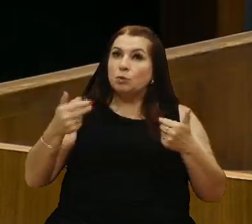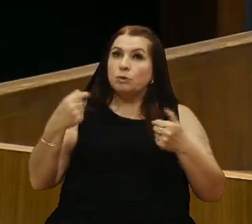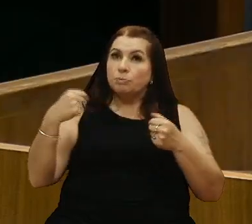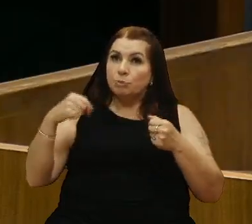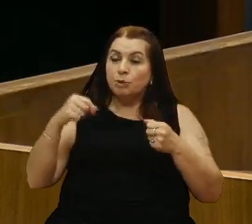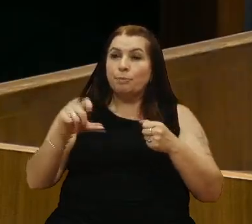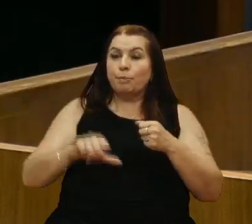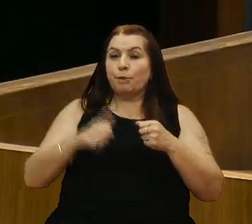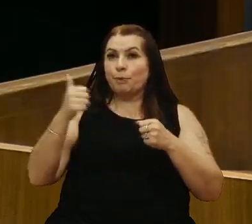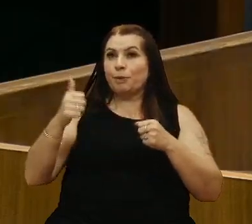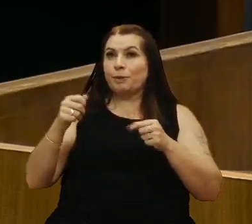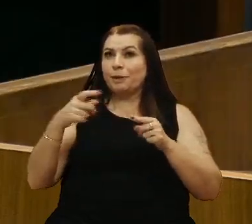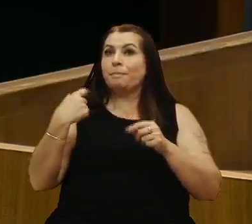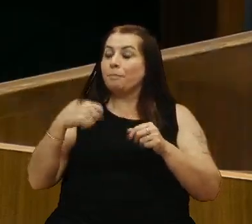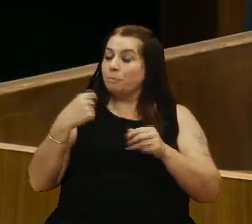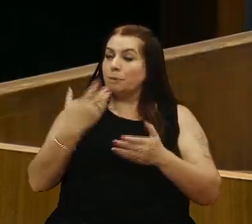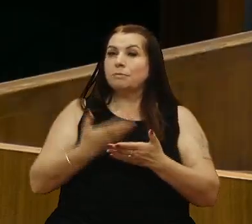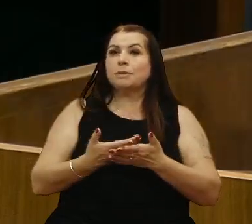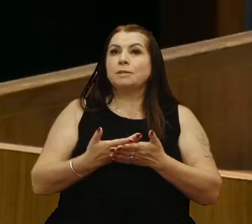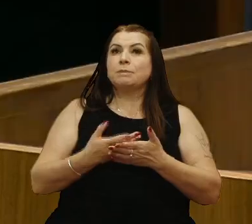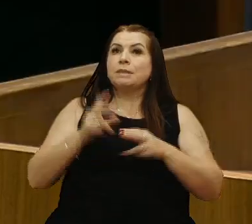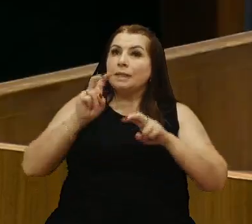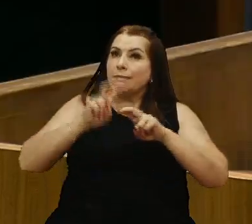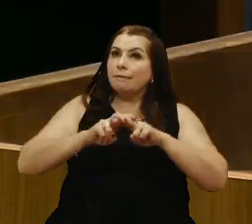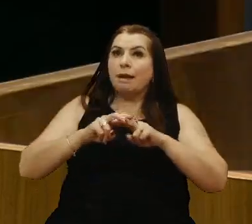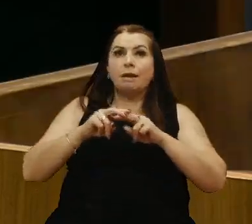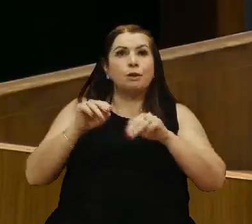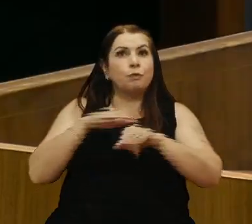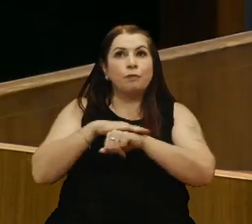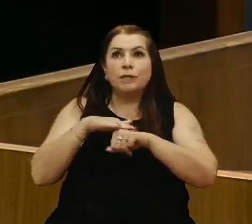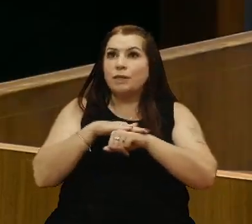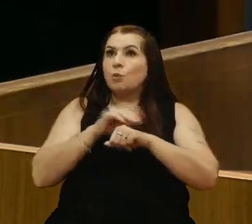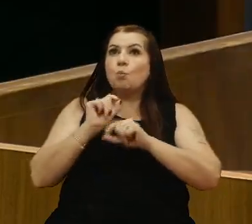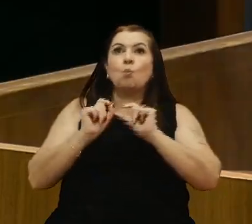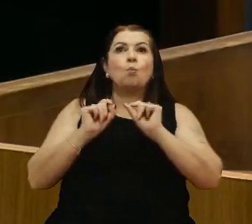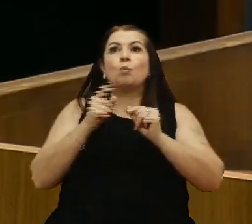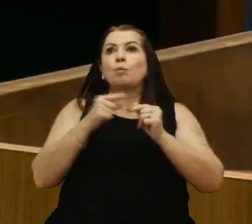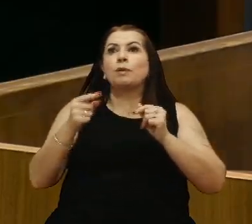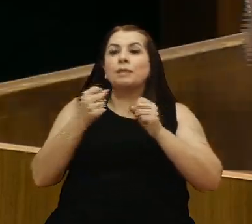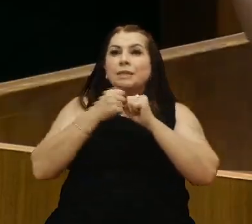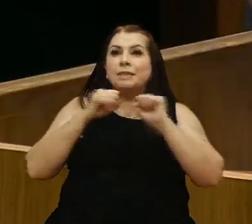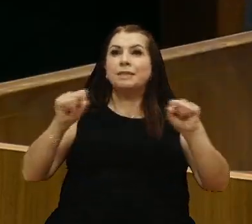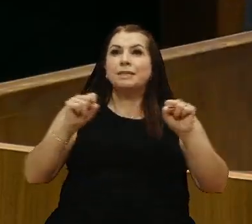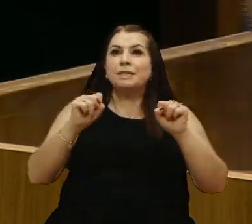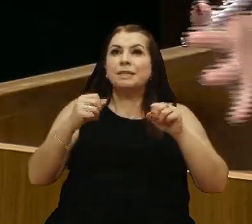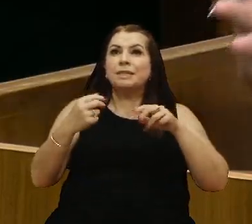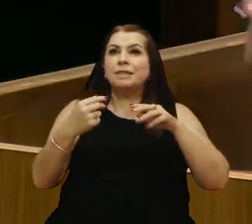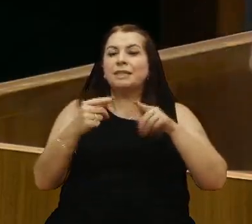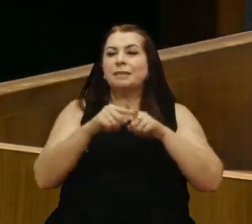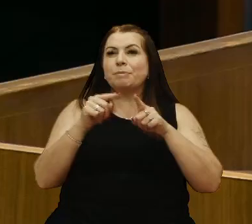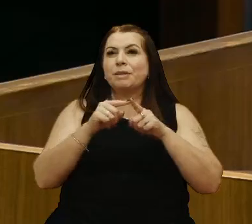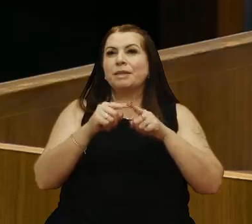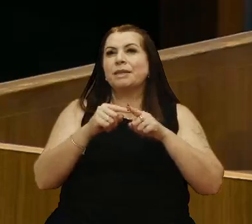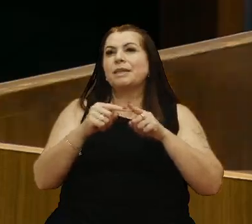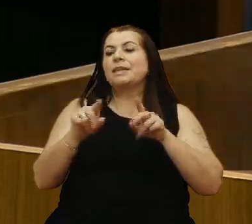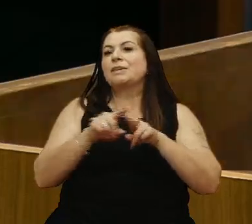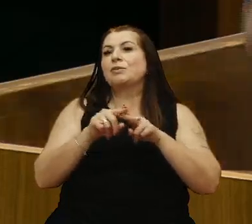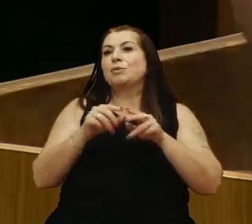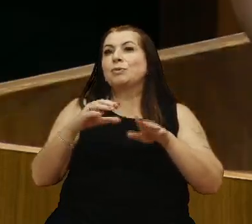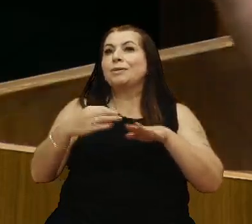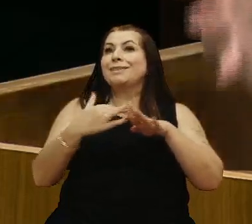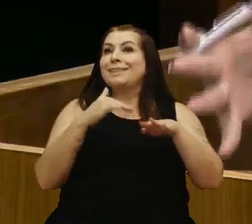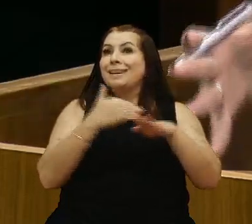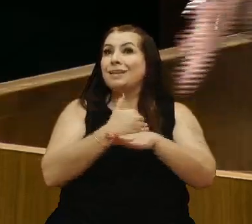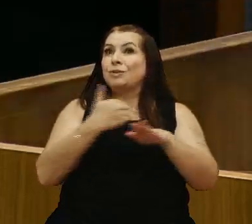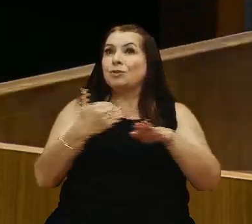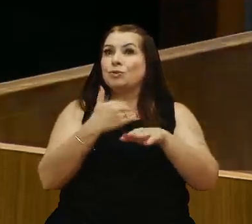precisam melhorar, a gente precisa sentar e conversar. E qual a vez que a Secretaria de Trânsito e Mobilidade Urbana senta